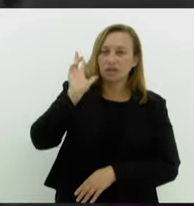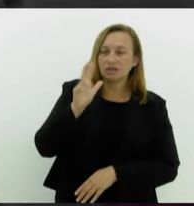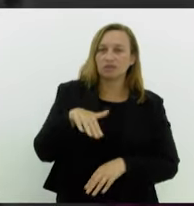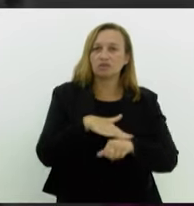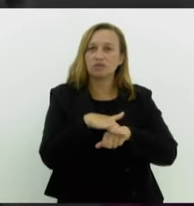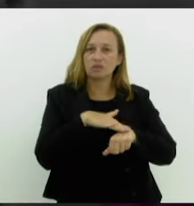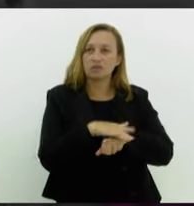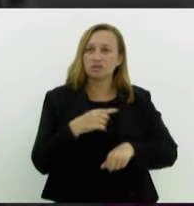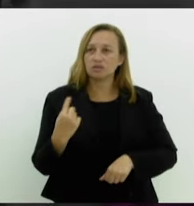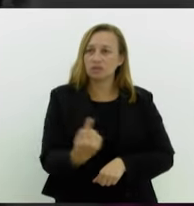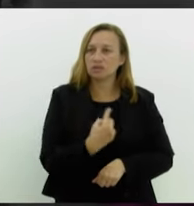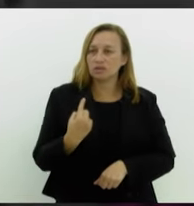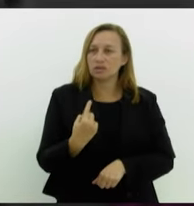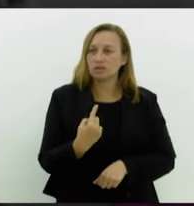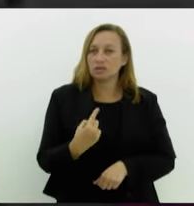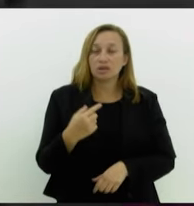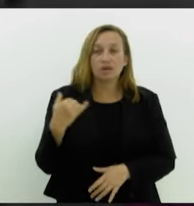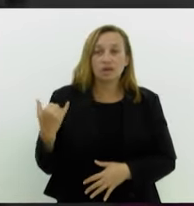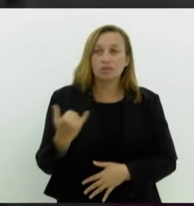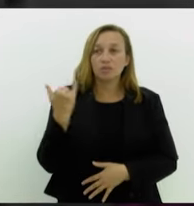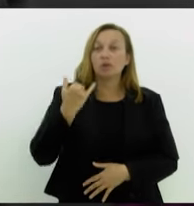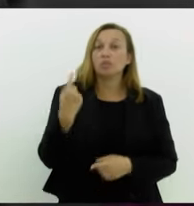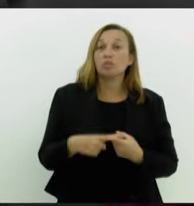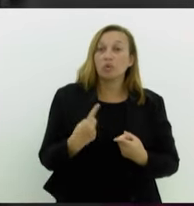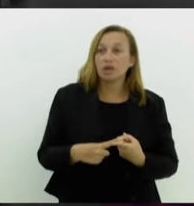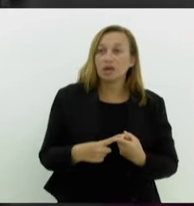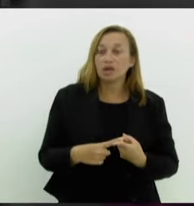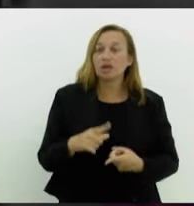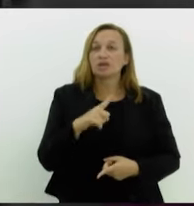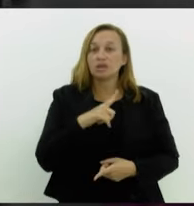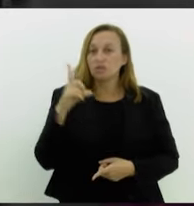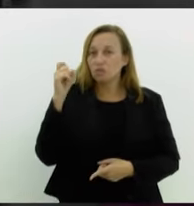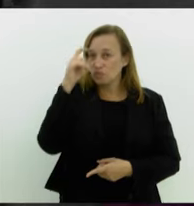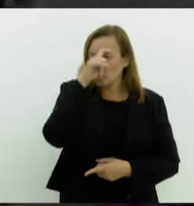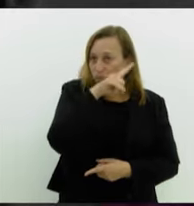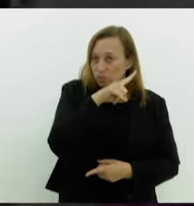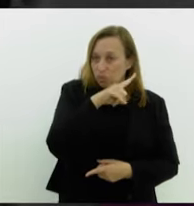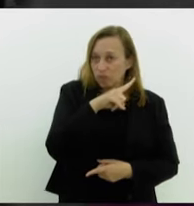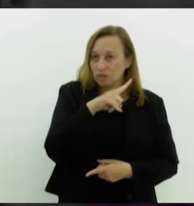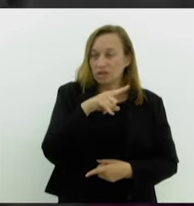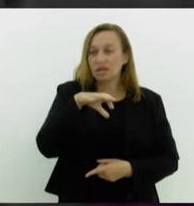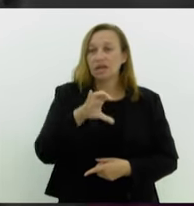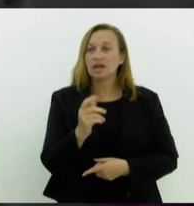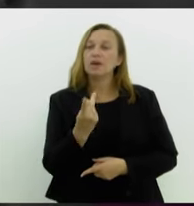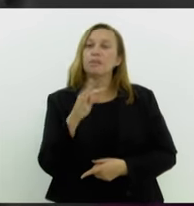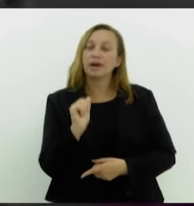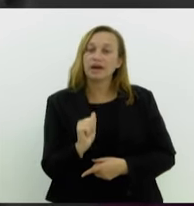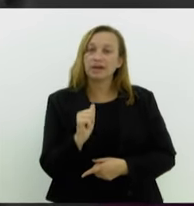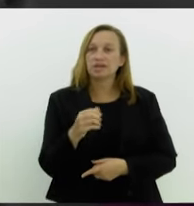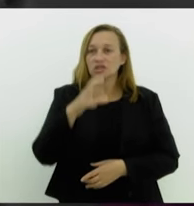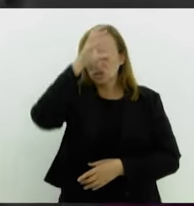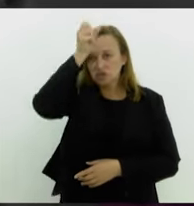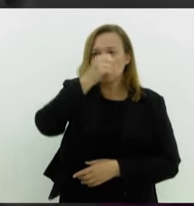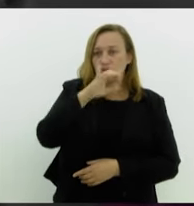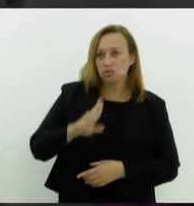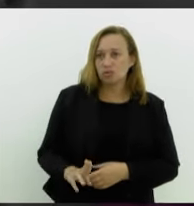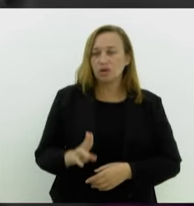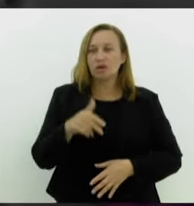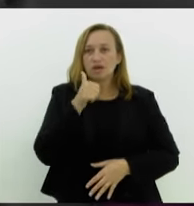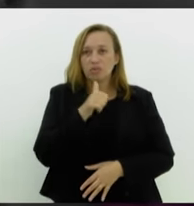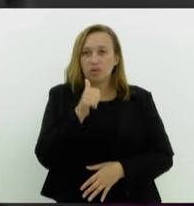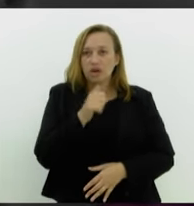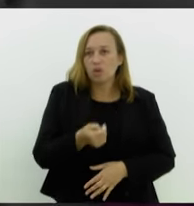conversando Isso é uma ferramenta poderosa porque a gente tem uma dificuldade nas campanhas taju que as mulheres quase não são